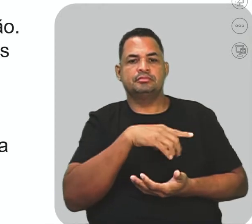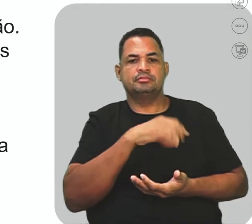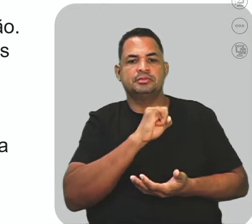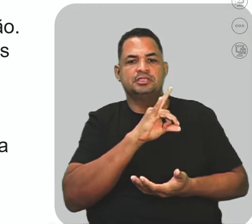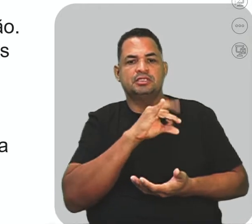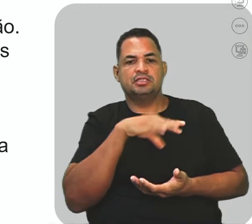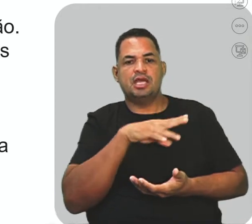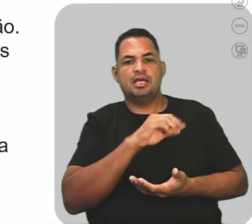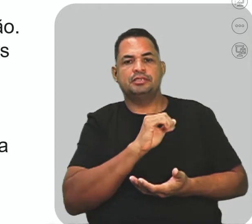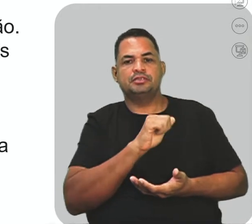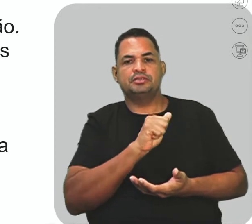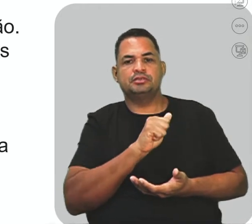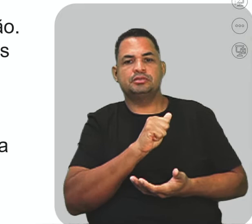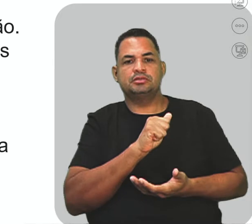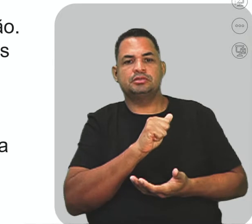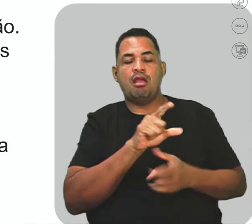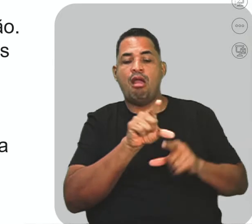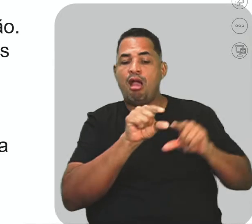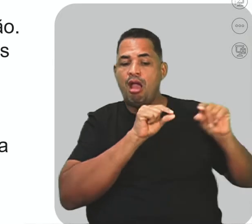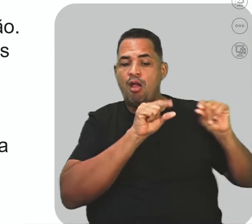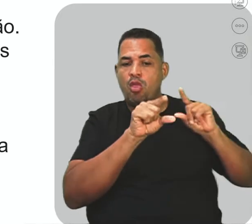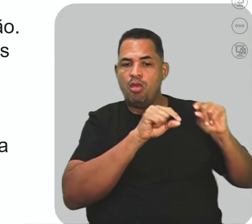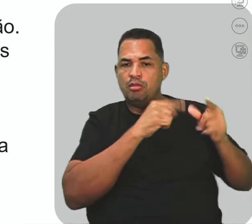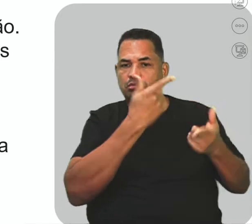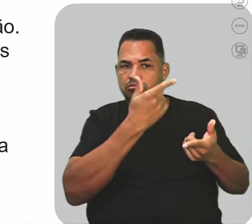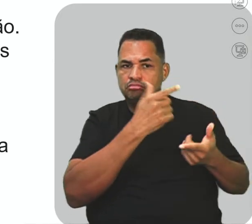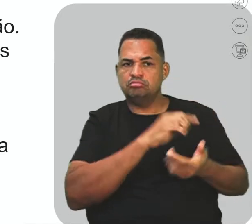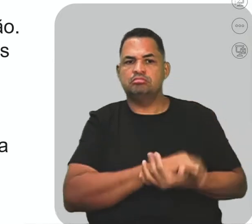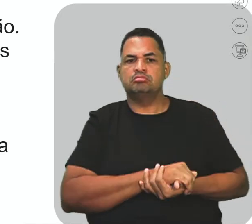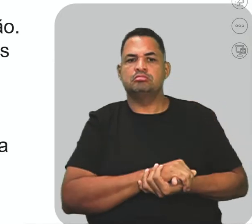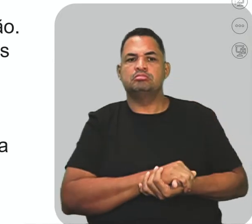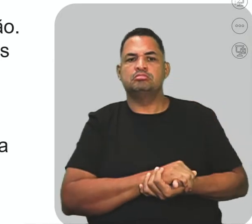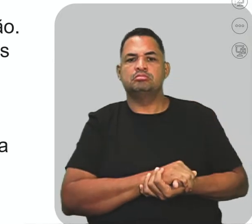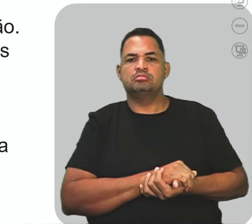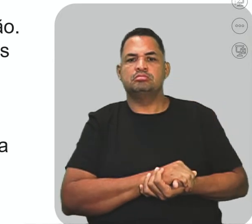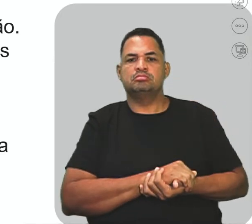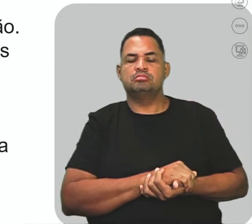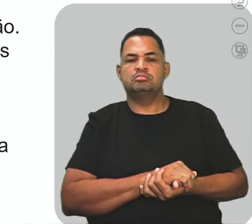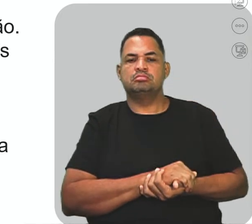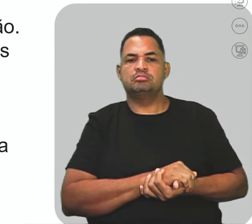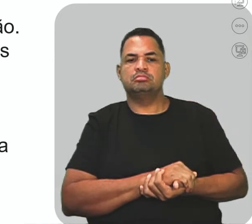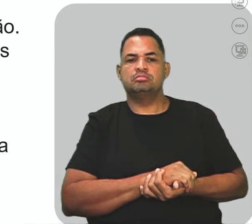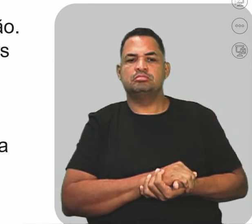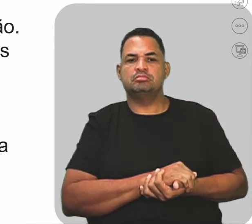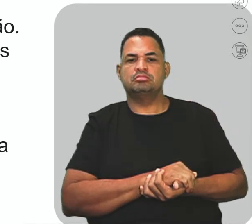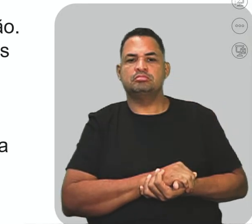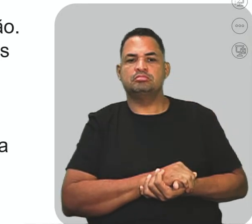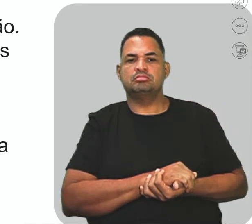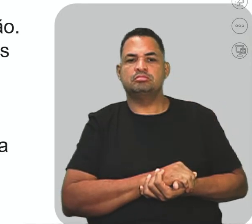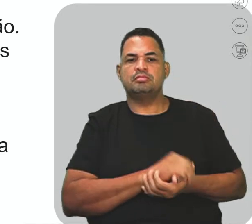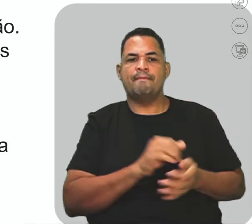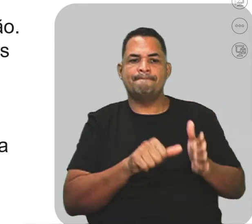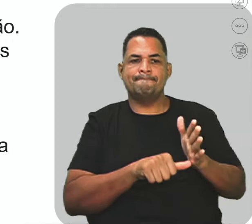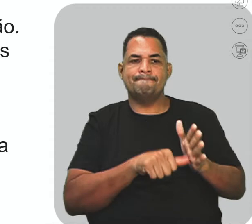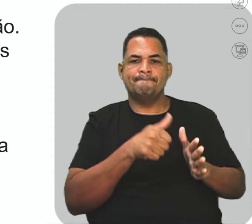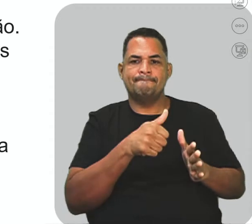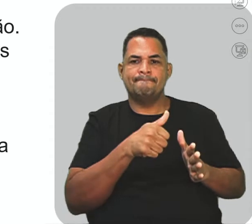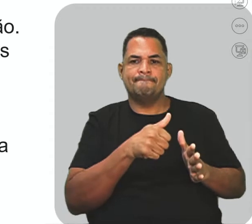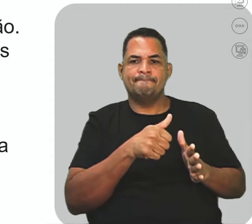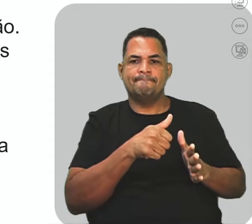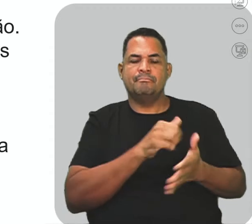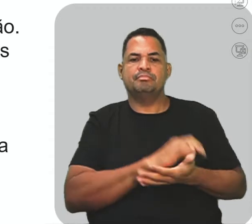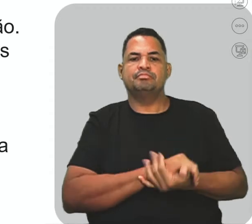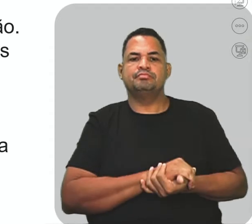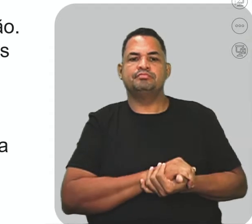sindética, né? Alternativa apenas, né? Desculpa, vamos lá de novo. Primeira oração, oração